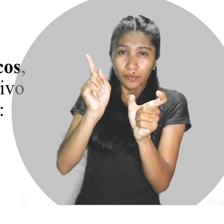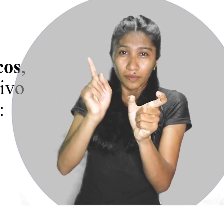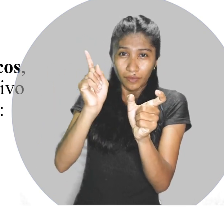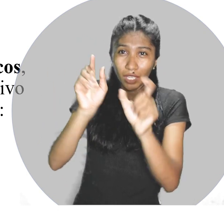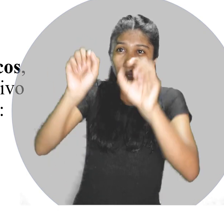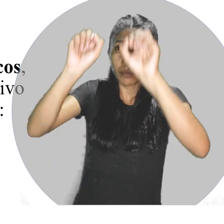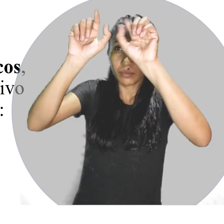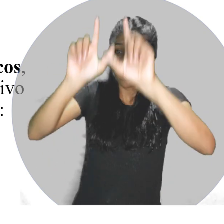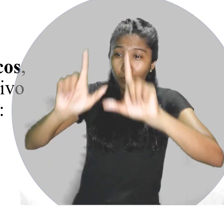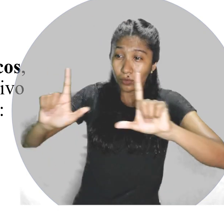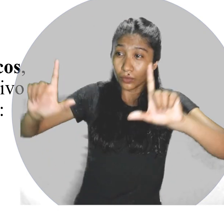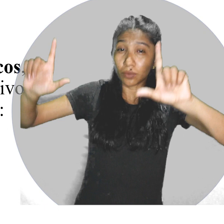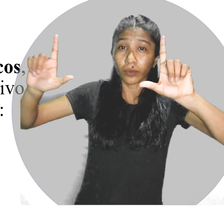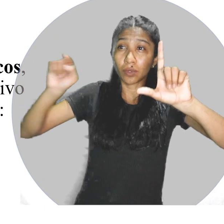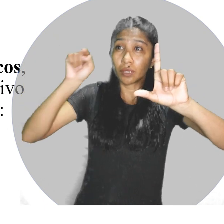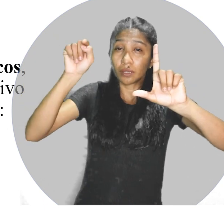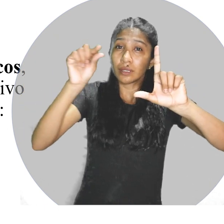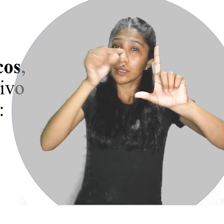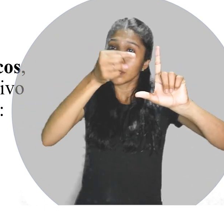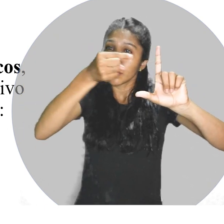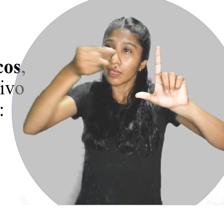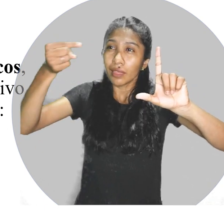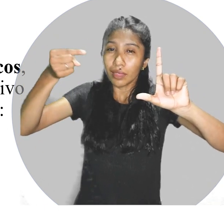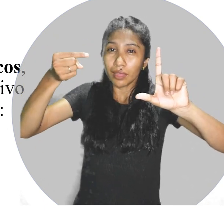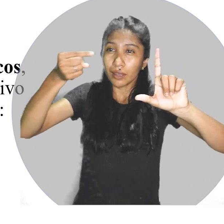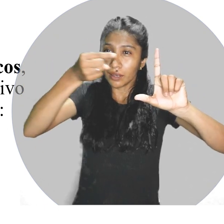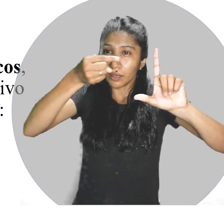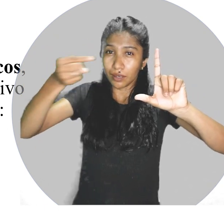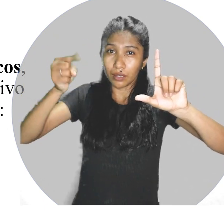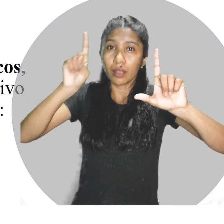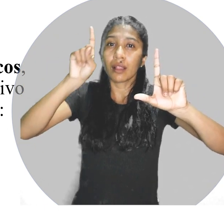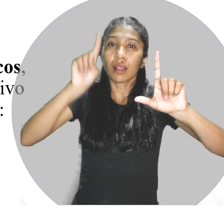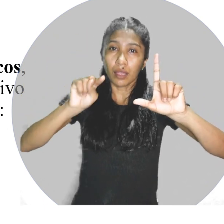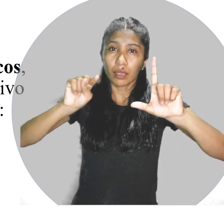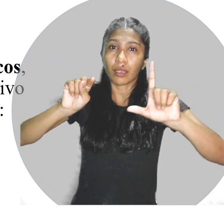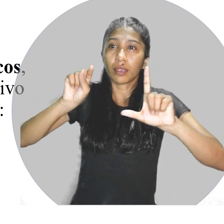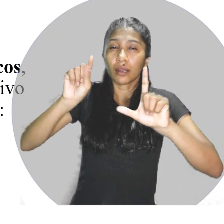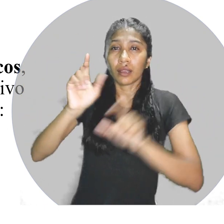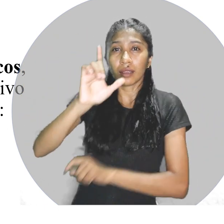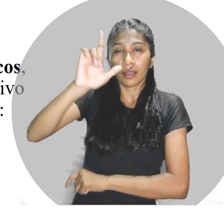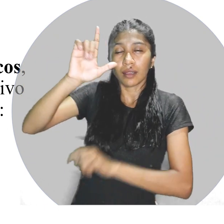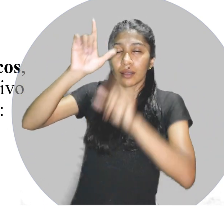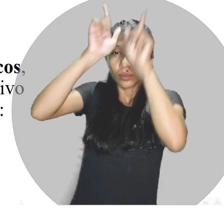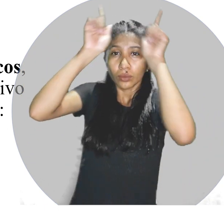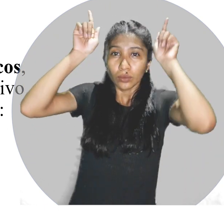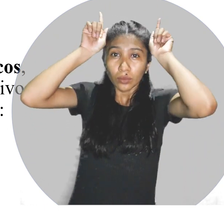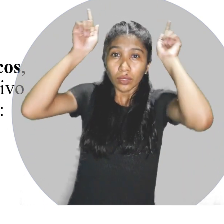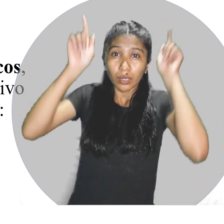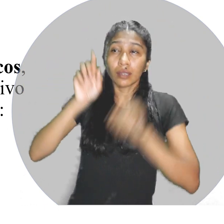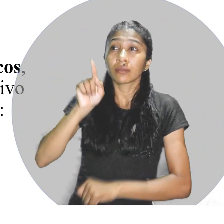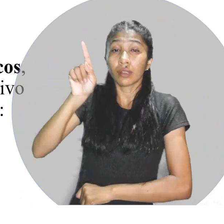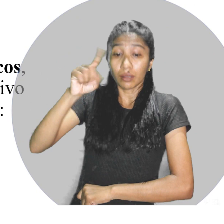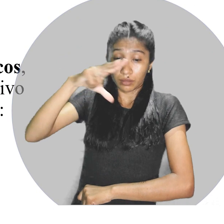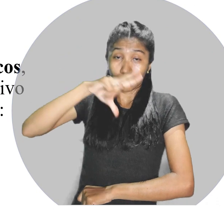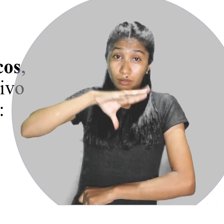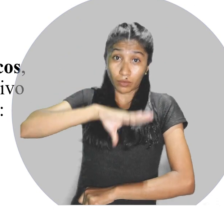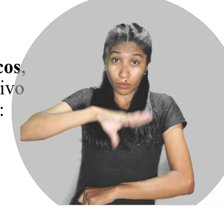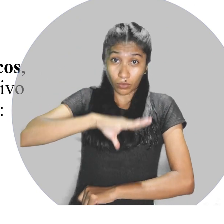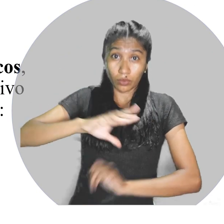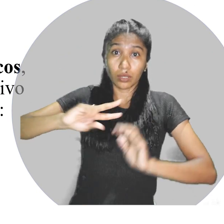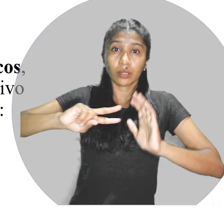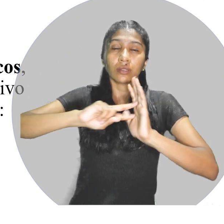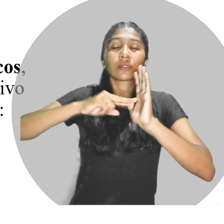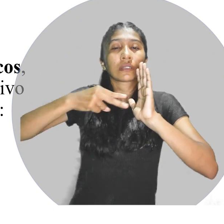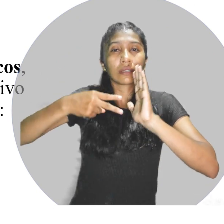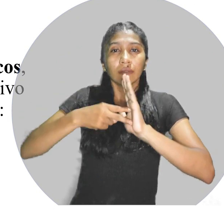no quadro. Está grafado 3 vezes, é um símbolo do alfabeto grego que em português equivale